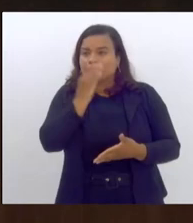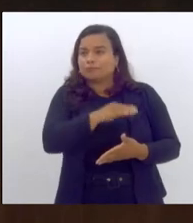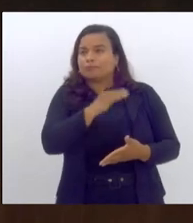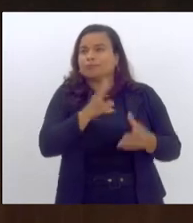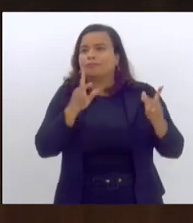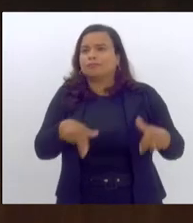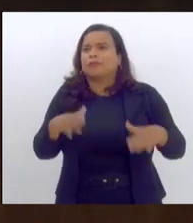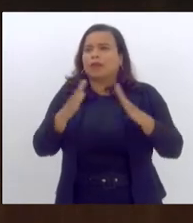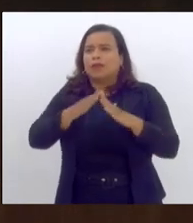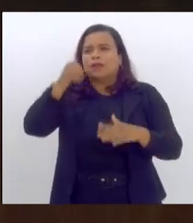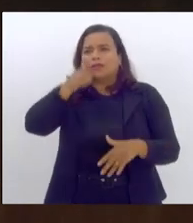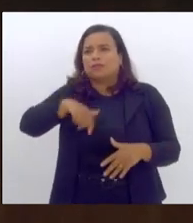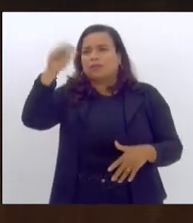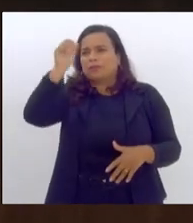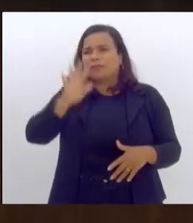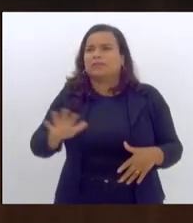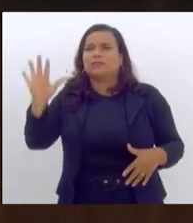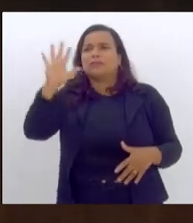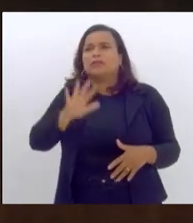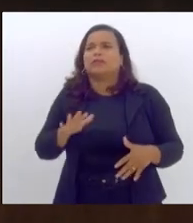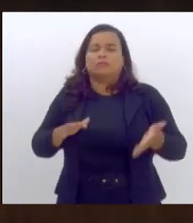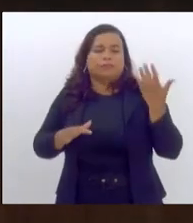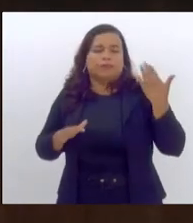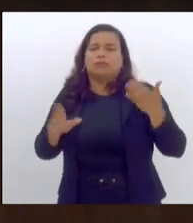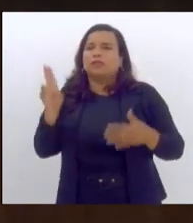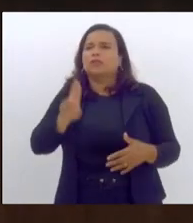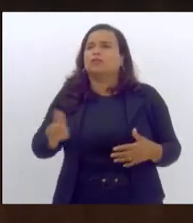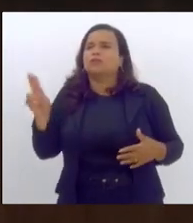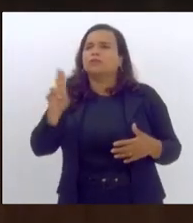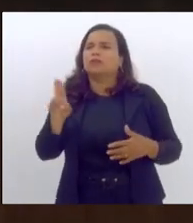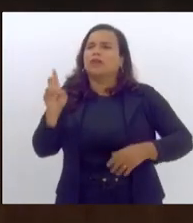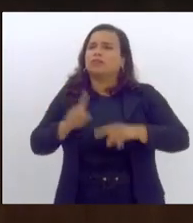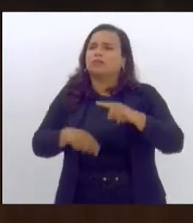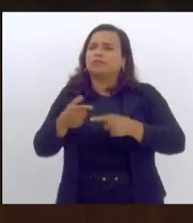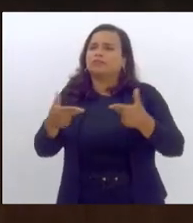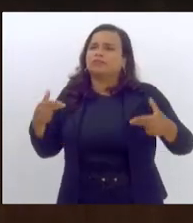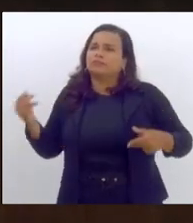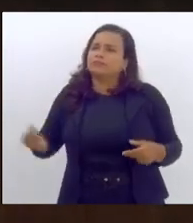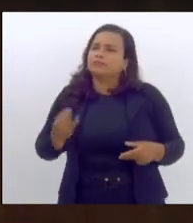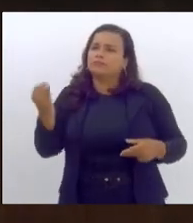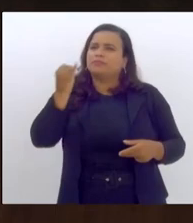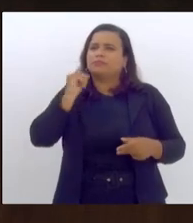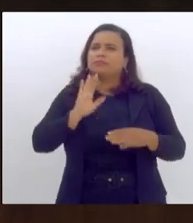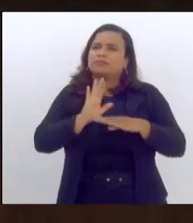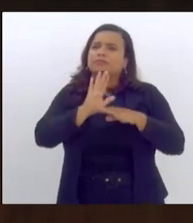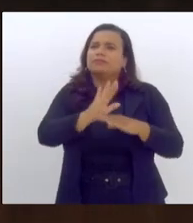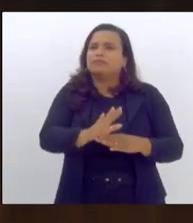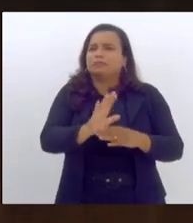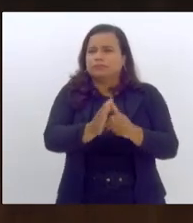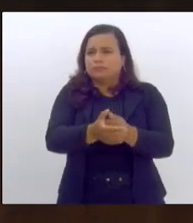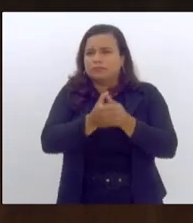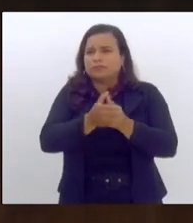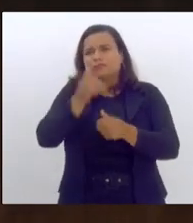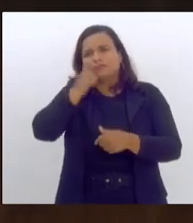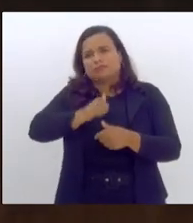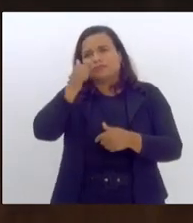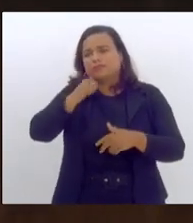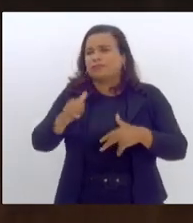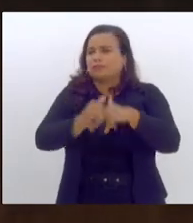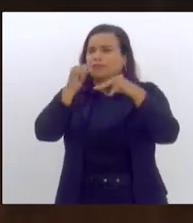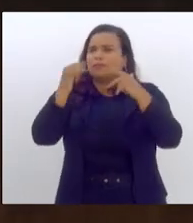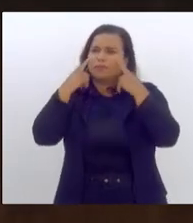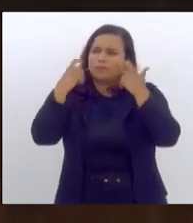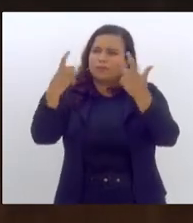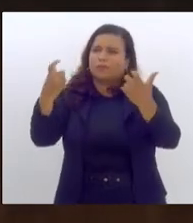da Mulher Brasileira, que era um instrumento, um equipamento muito importante de acolhimento às mulheres vítimas de